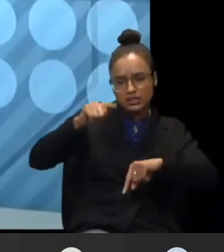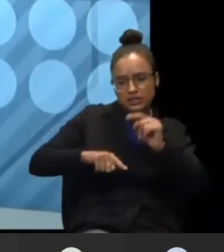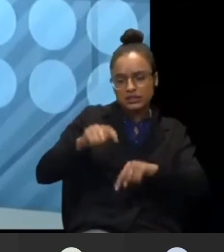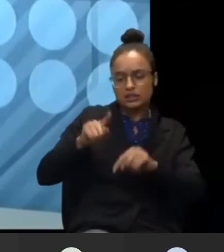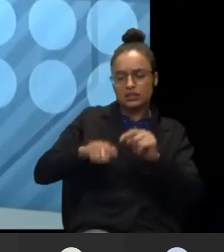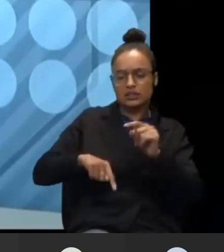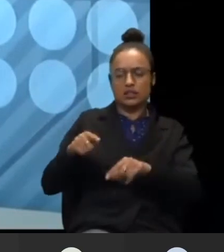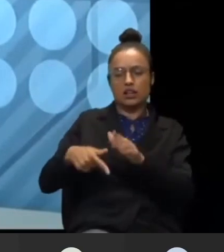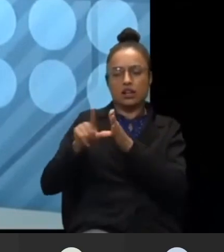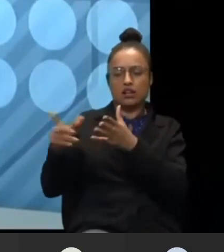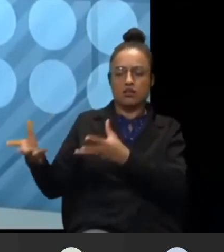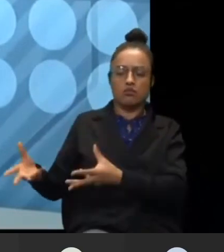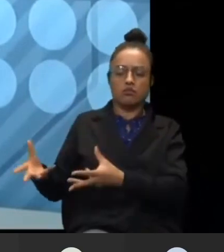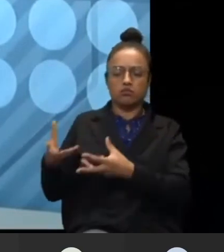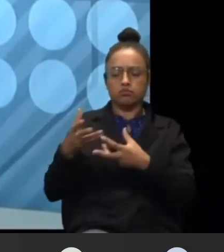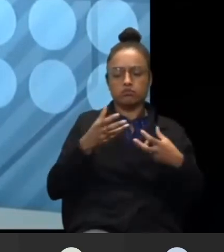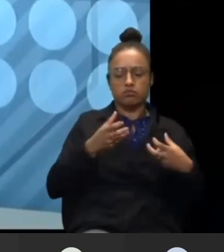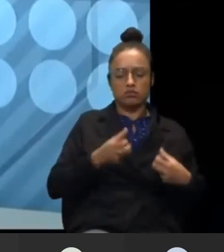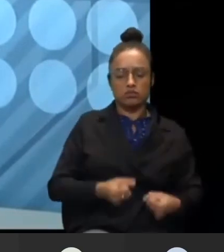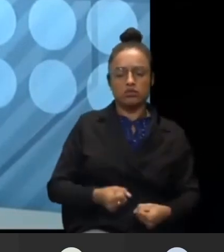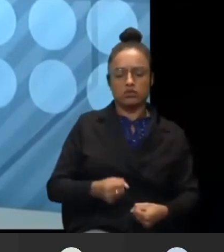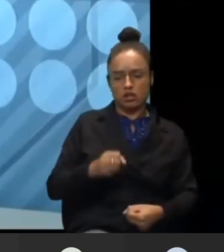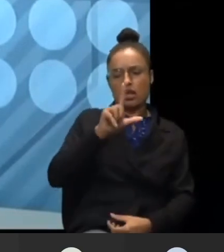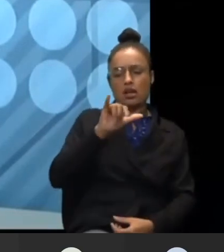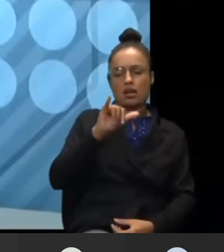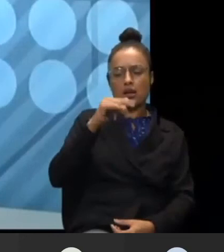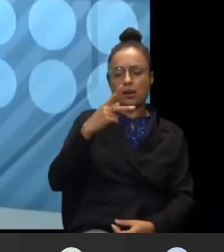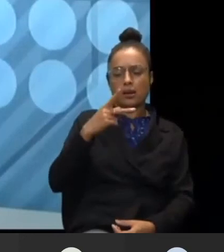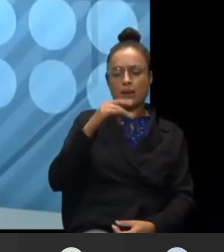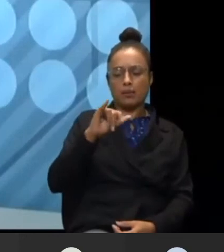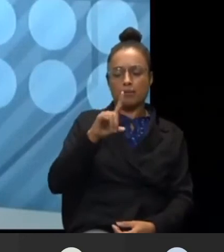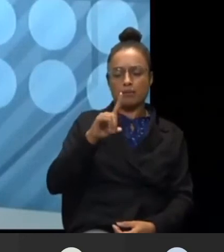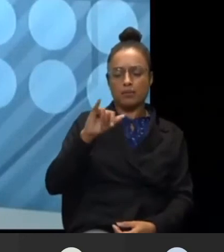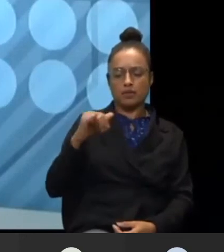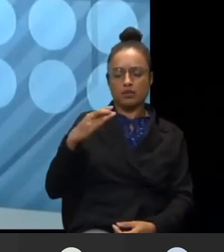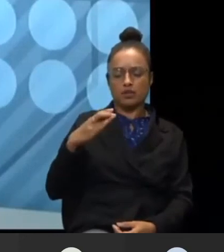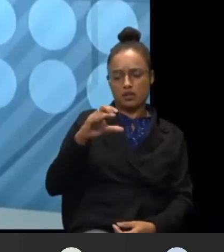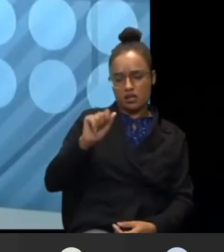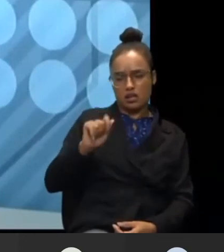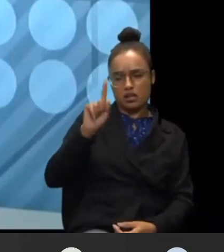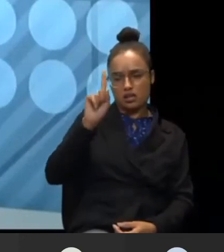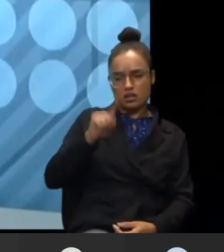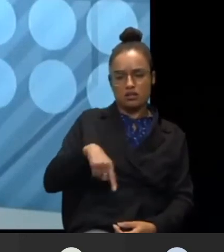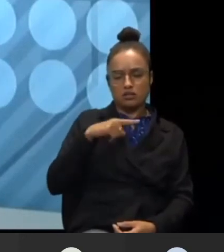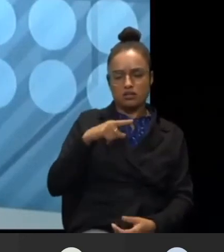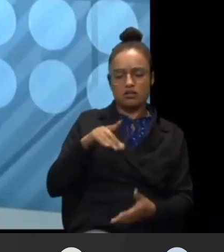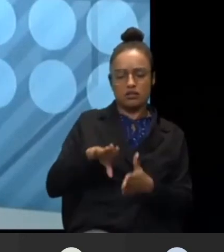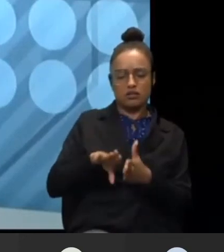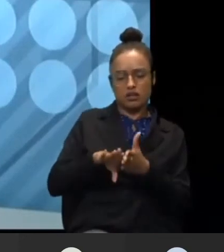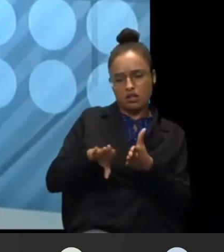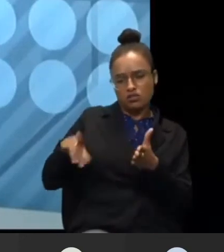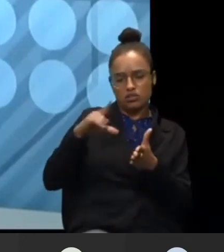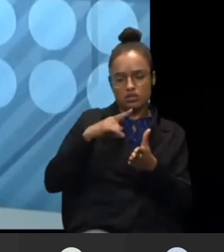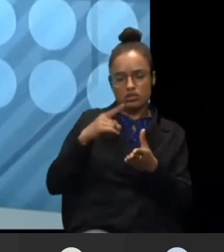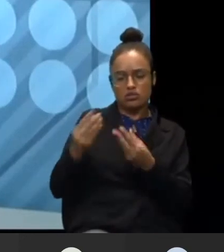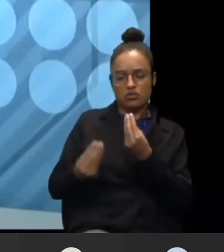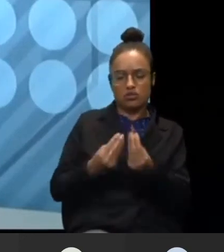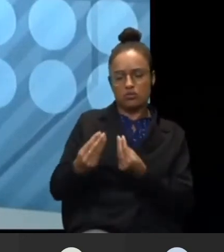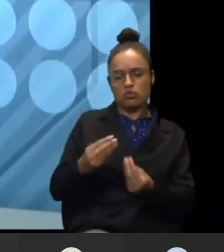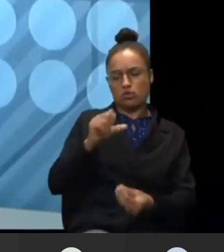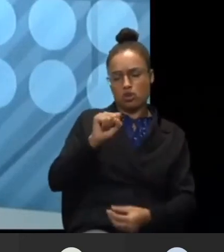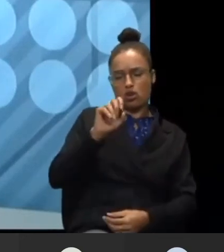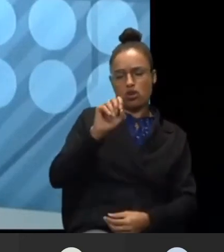a fração lipídica. Aí depois nós colocamos a fração lipídica, fomos até a estufa, retiramos o solvente e